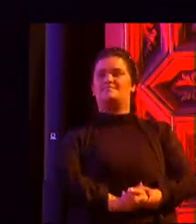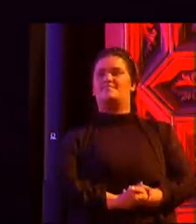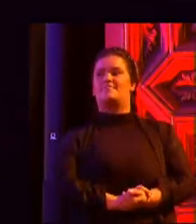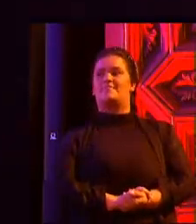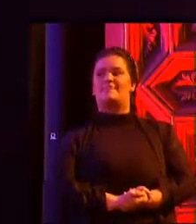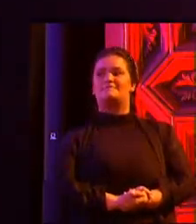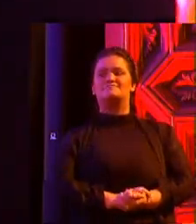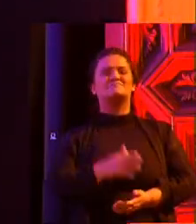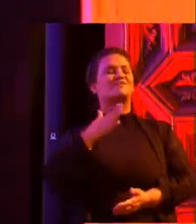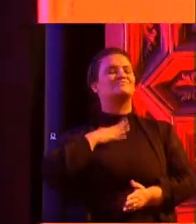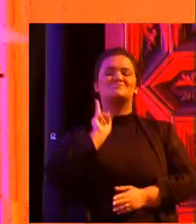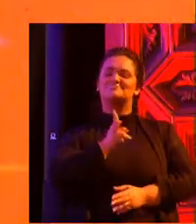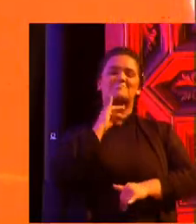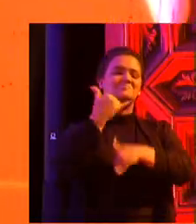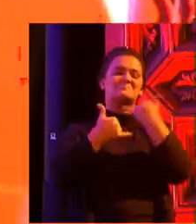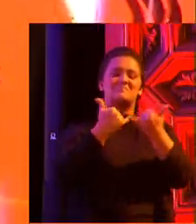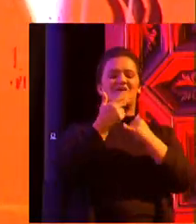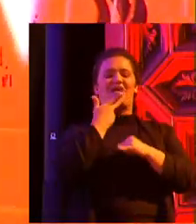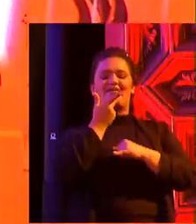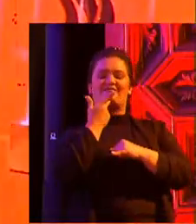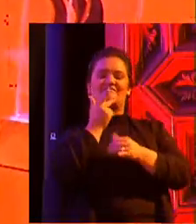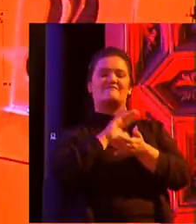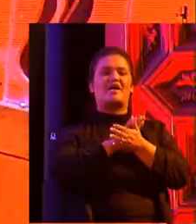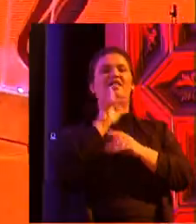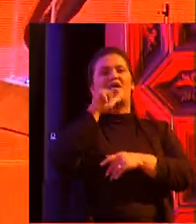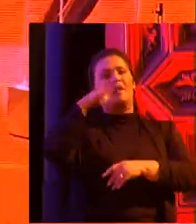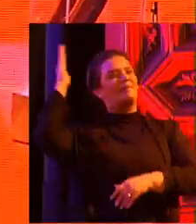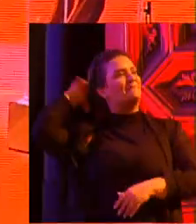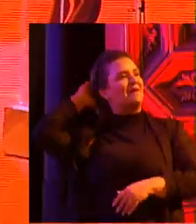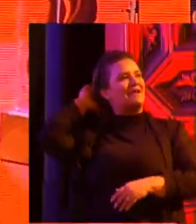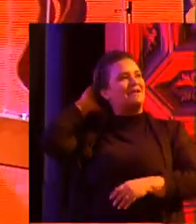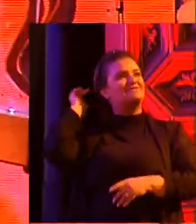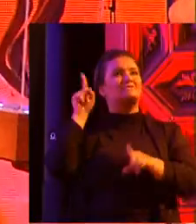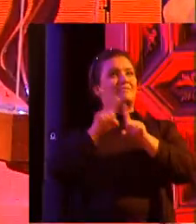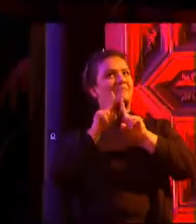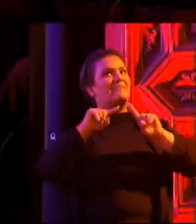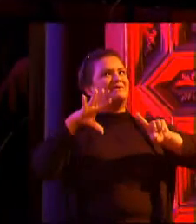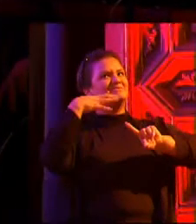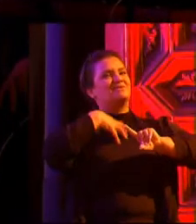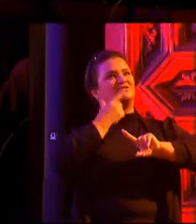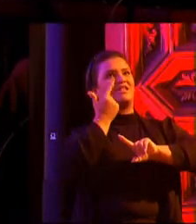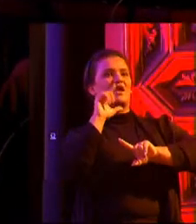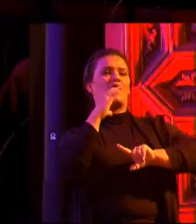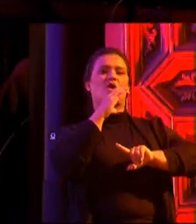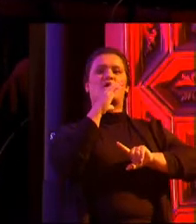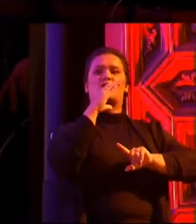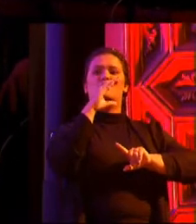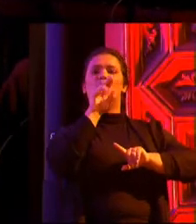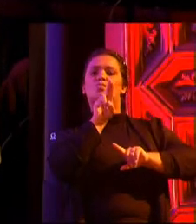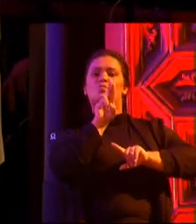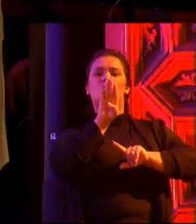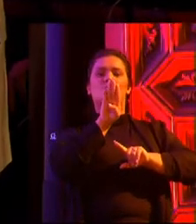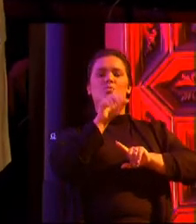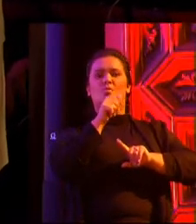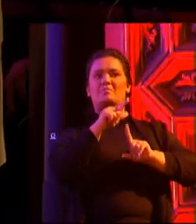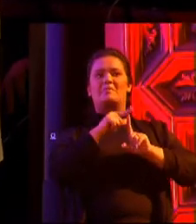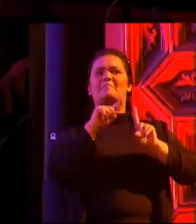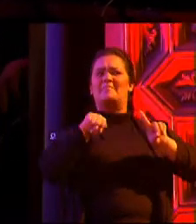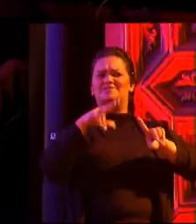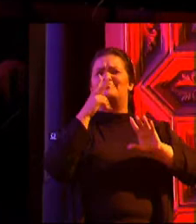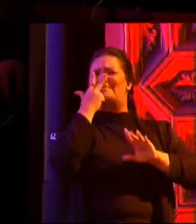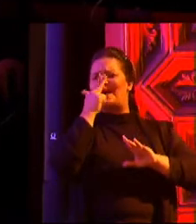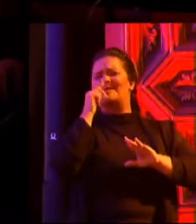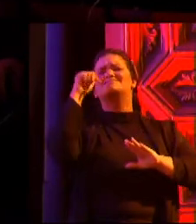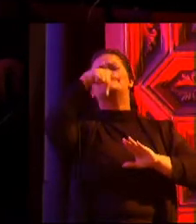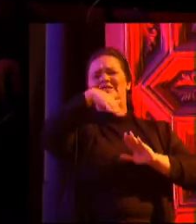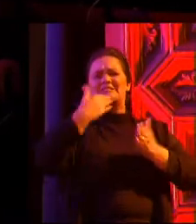Eu sempre brinco, ela diz que ela é paraense, ela é cubana, mas eu digo que ela é a cubana mais paraense que eu conheço. Ela já é